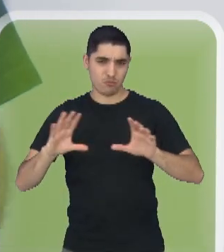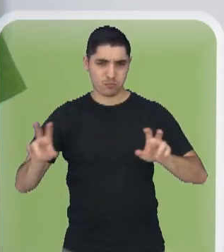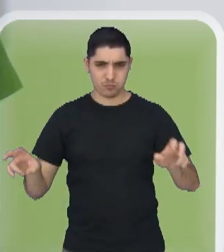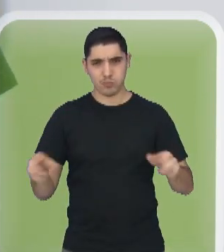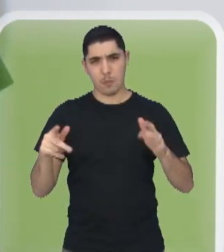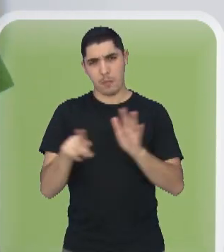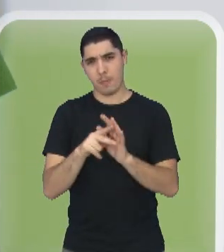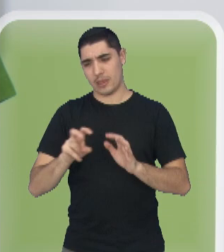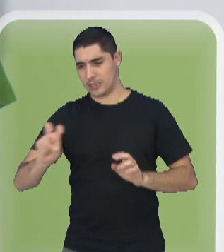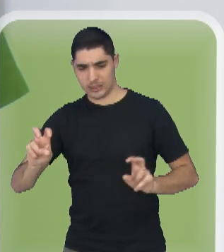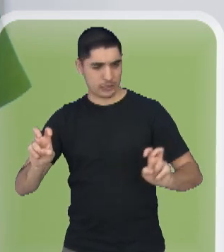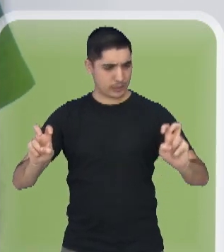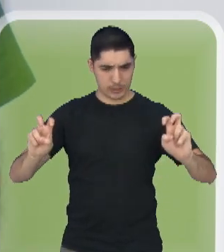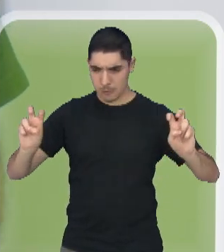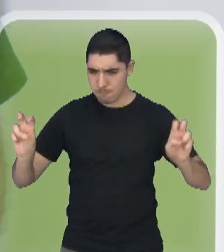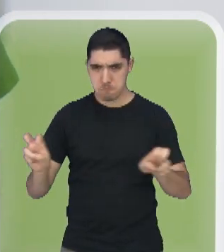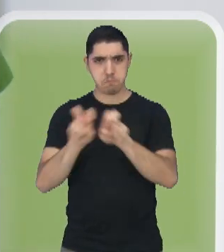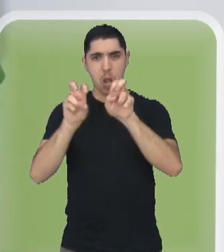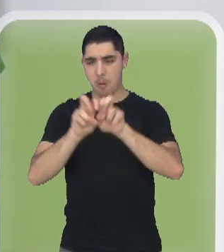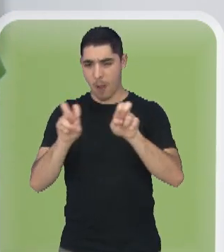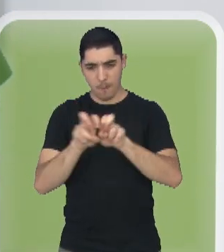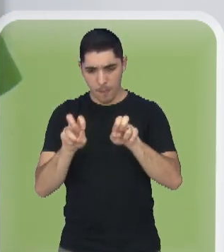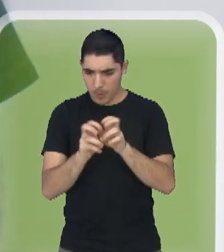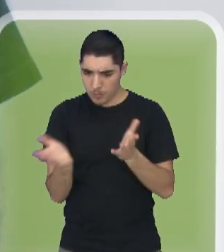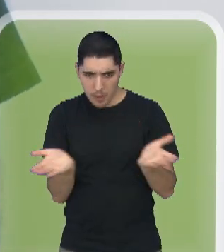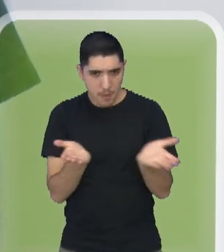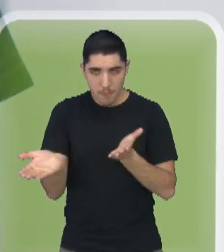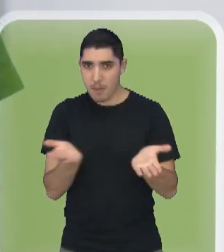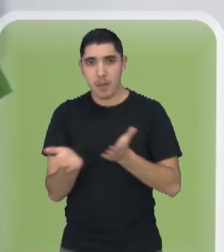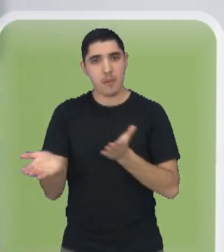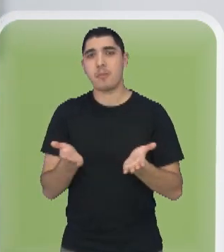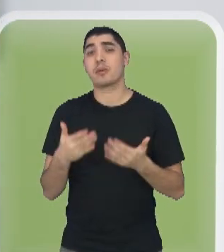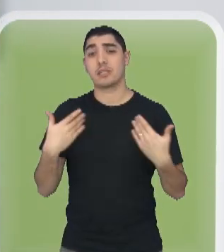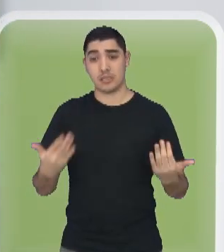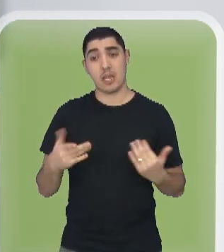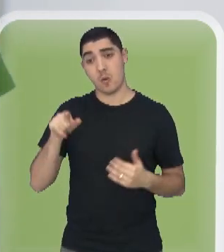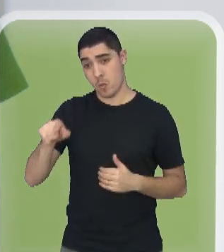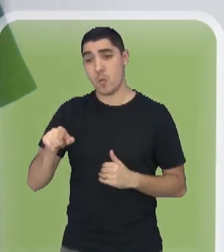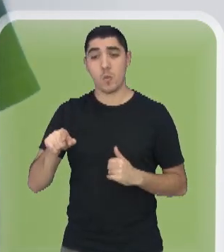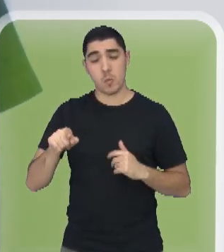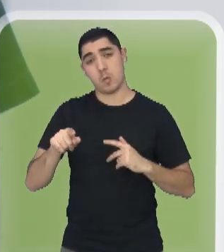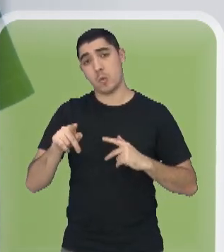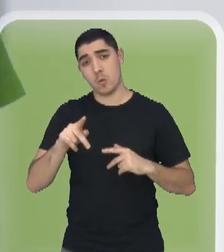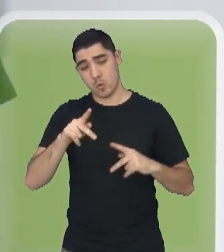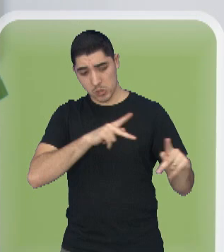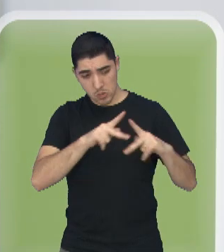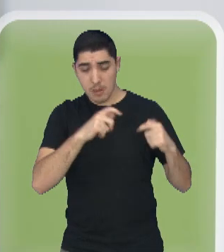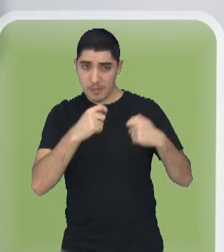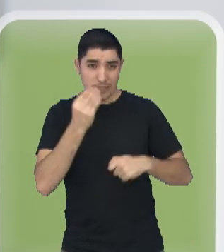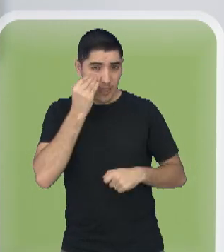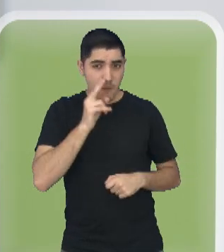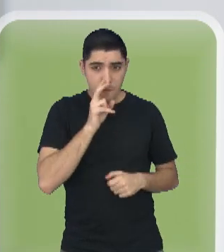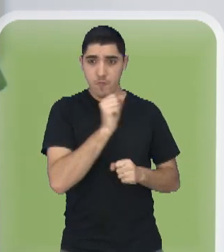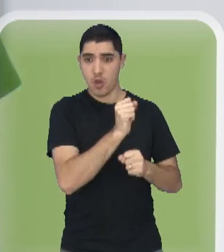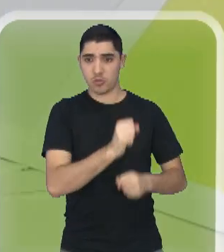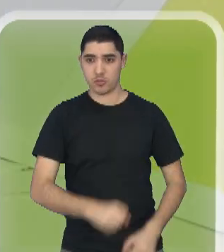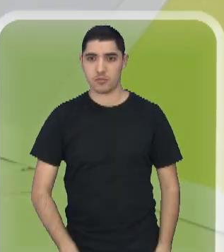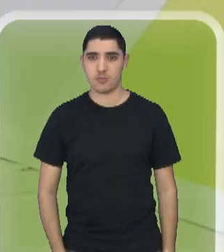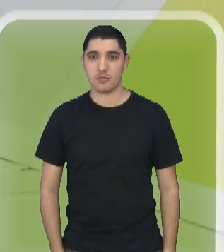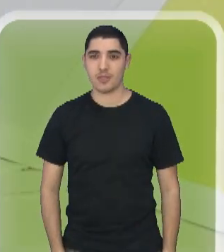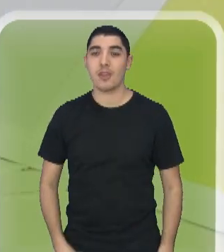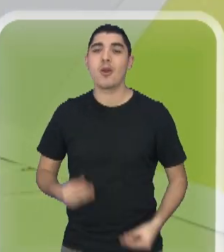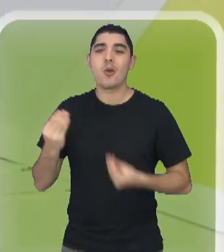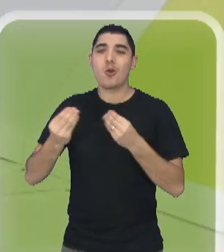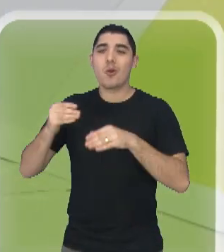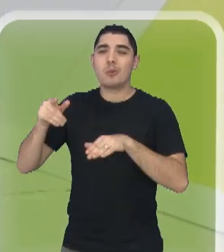5 contra 5, 5 de cada lado, e ali a chinela canta, né, então o São José tem que ser mais duro aí para conseguir esses pontos. Como é que a